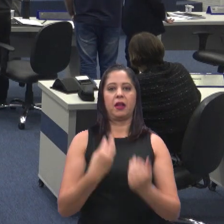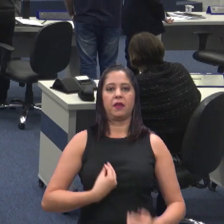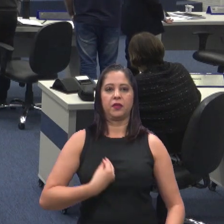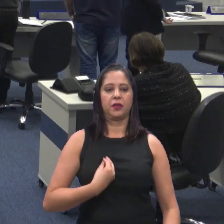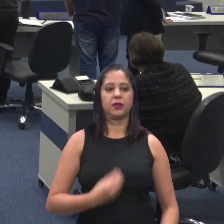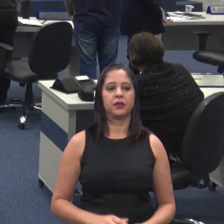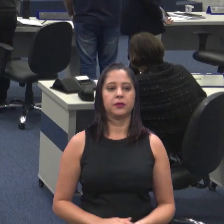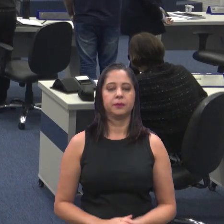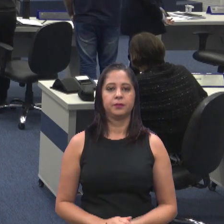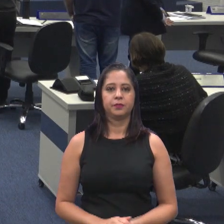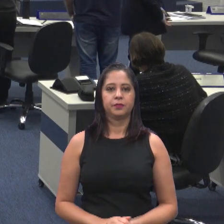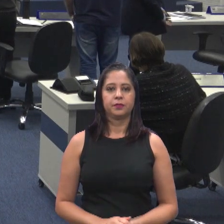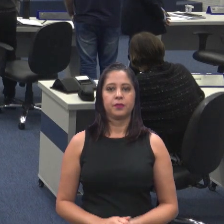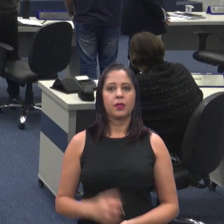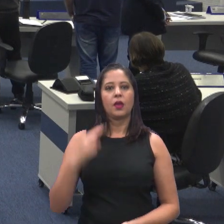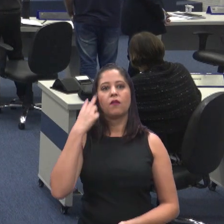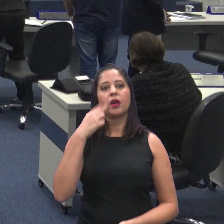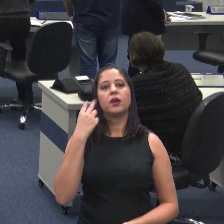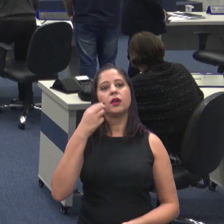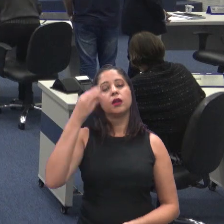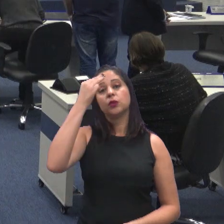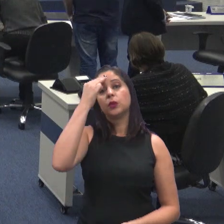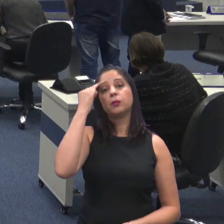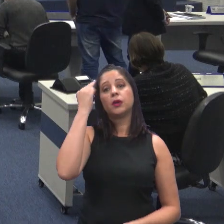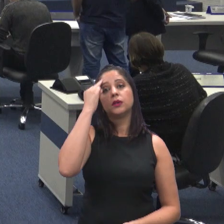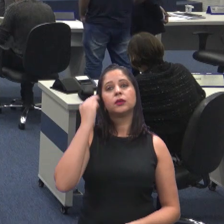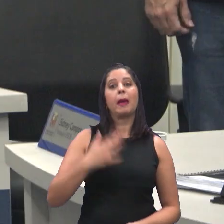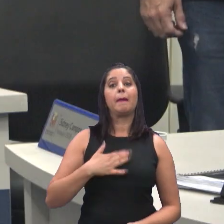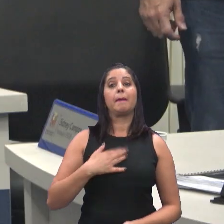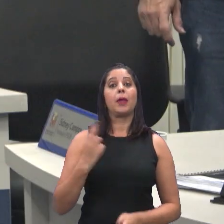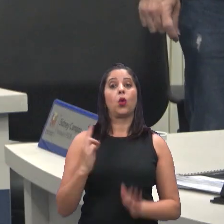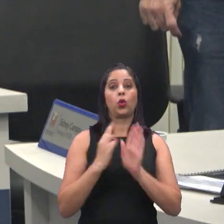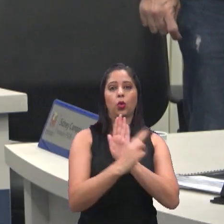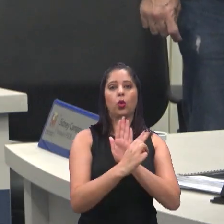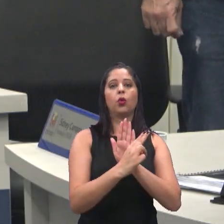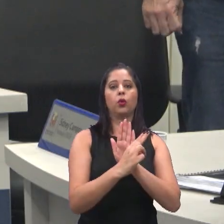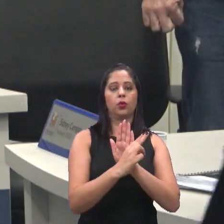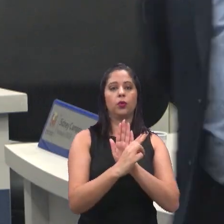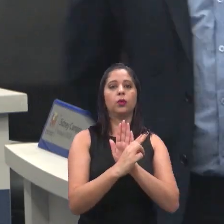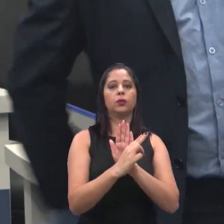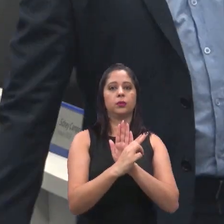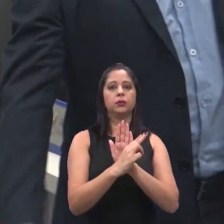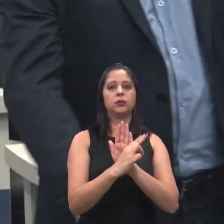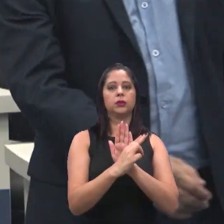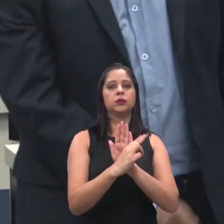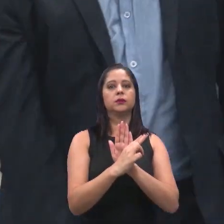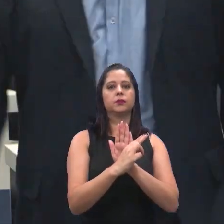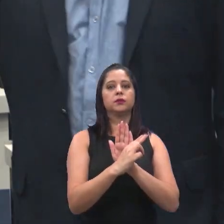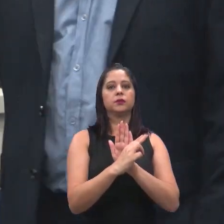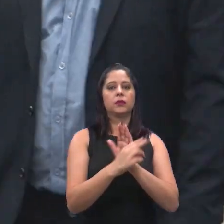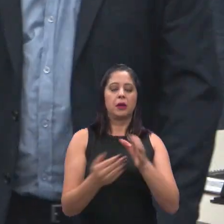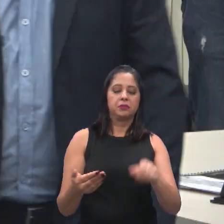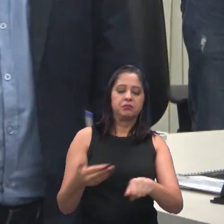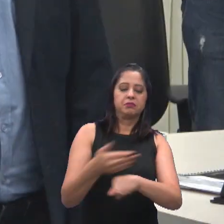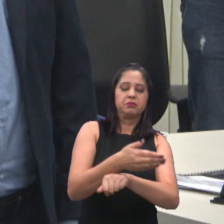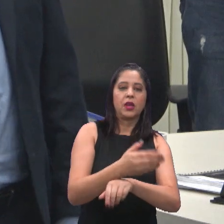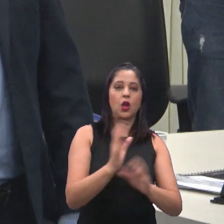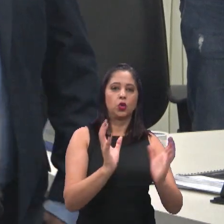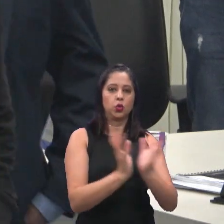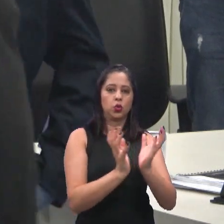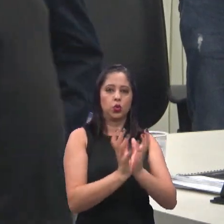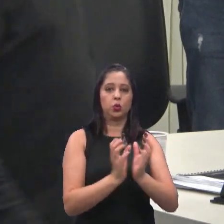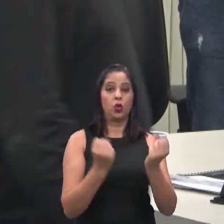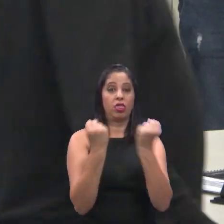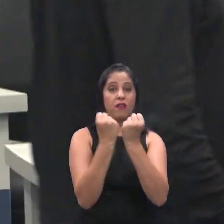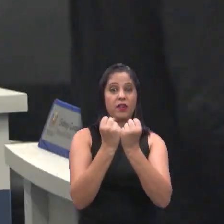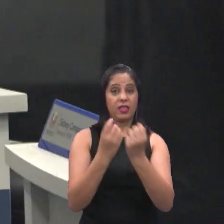Questão de ordem, o vereador Marcelo Garcia. Colocando meu nome também aí à disposição da Frente Parlamentar em Defesa da Vida e da Família.